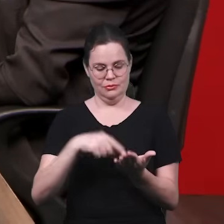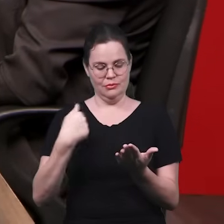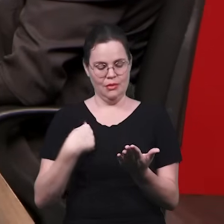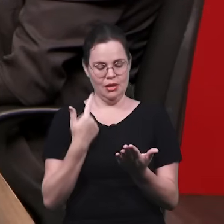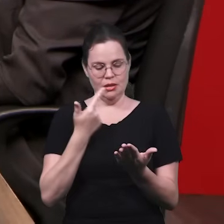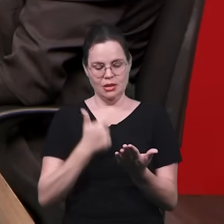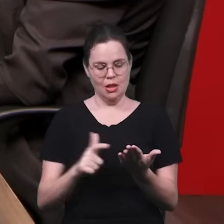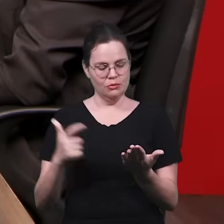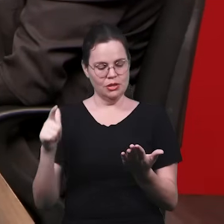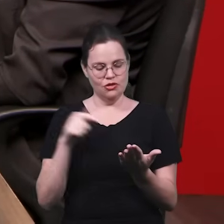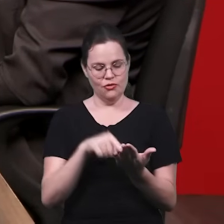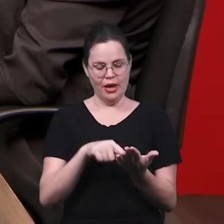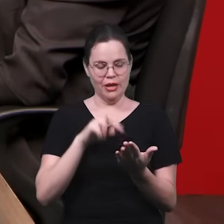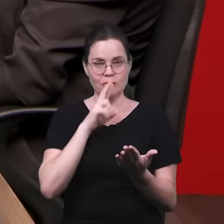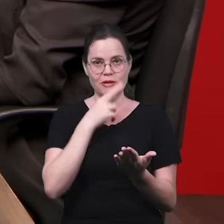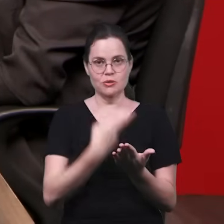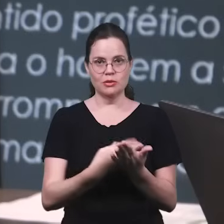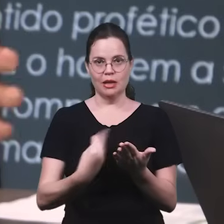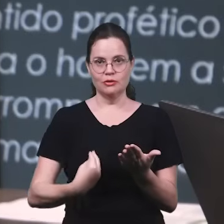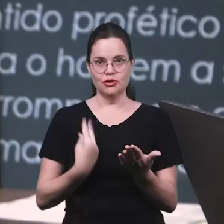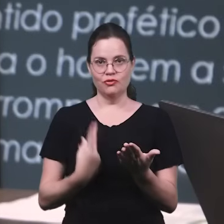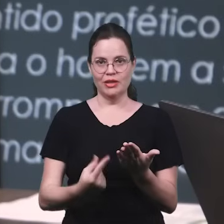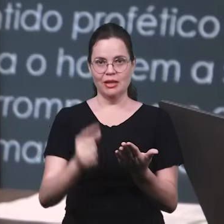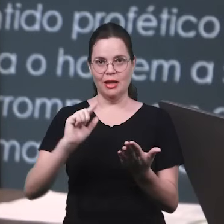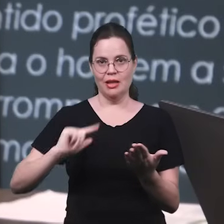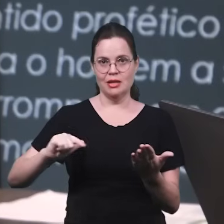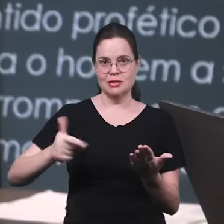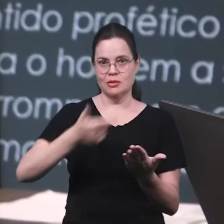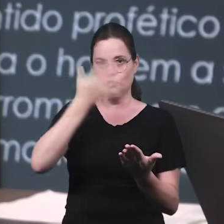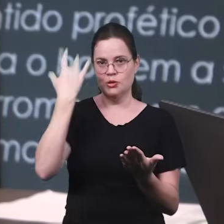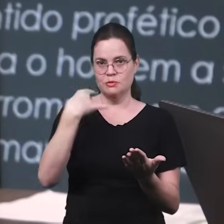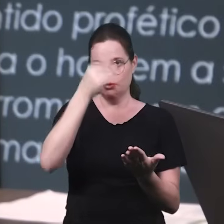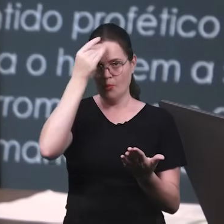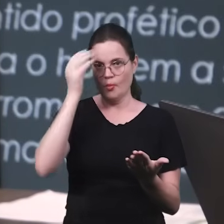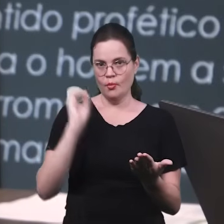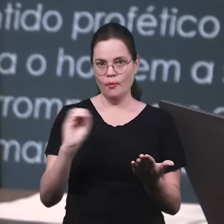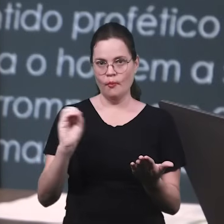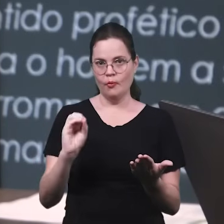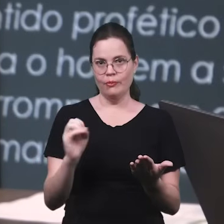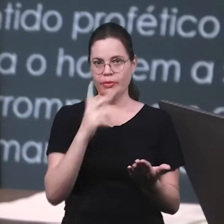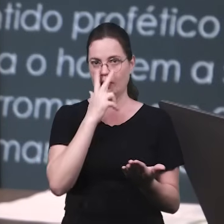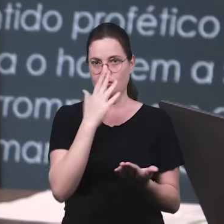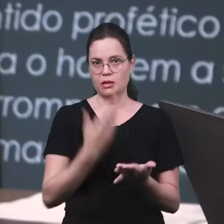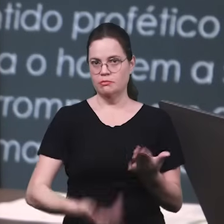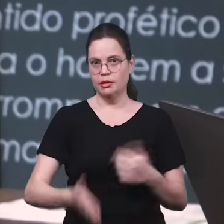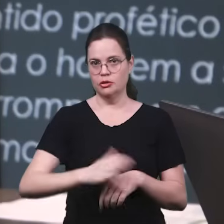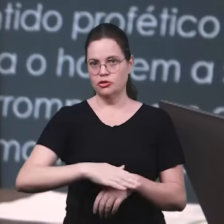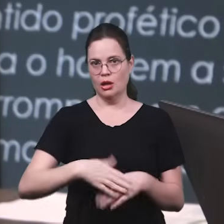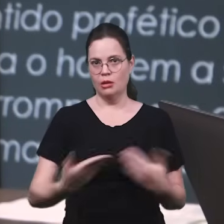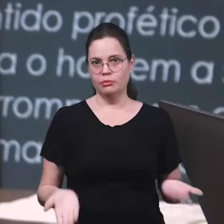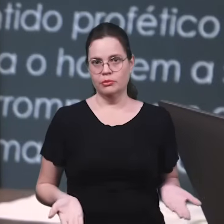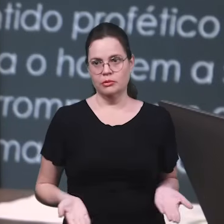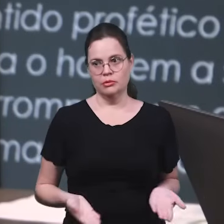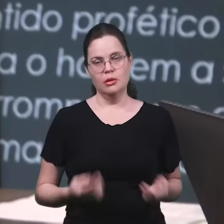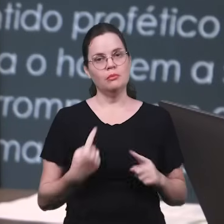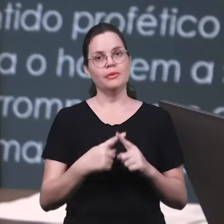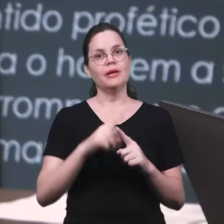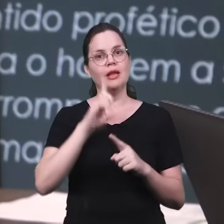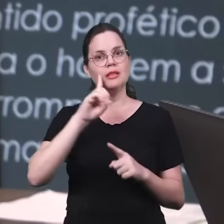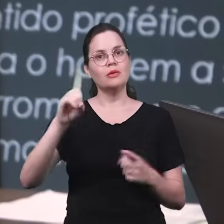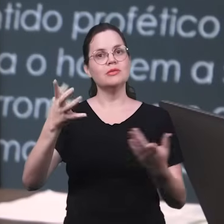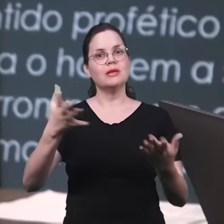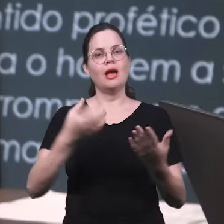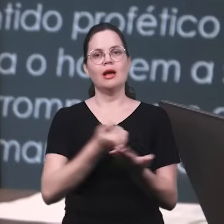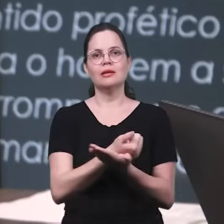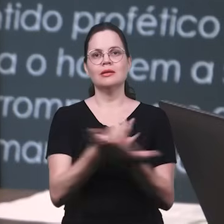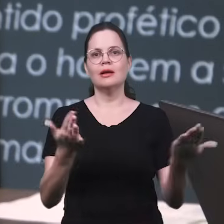extraímos o resultado da vida eterna, então podemos dizer que estamos perdendo tempo, né? Mas tudo que Deus quer é dar